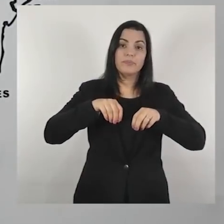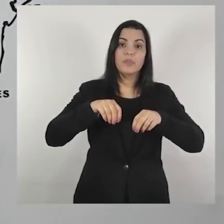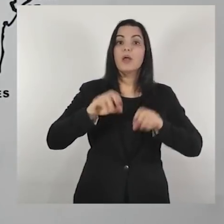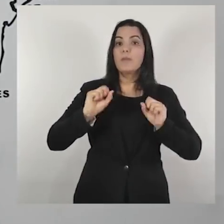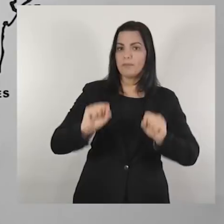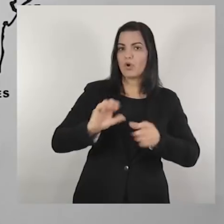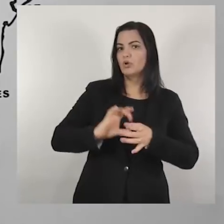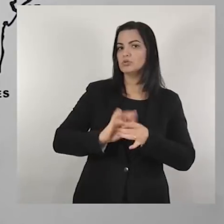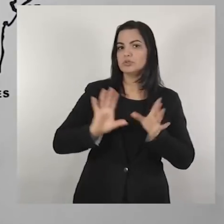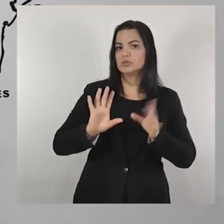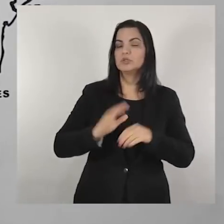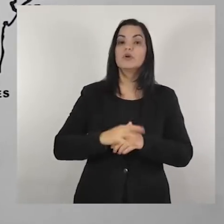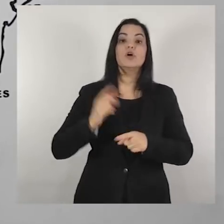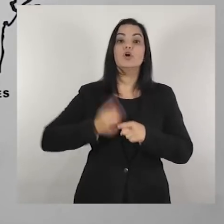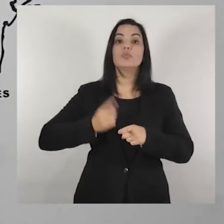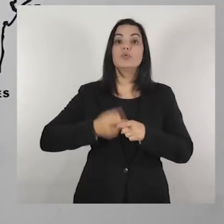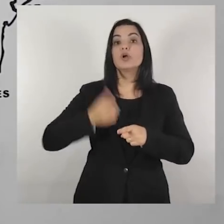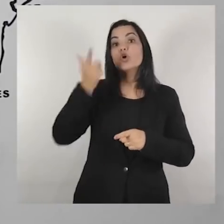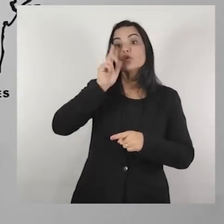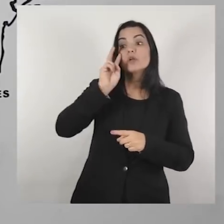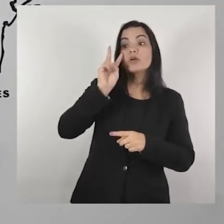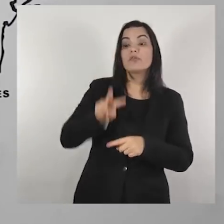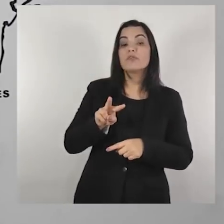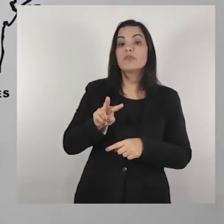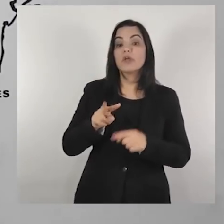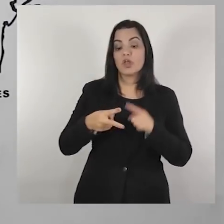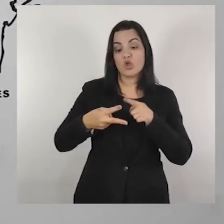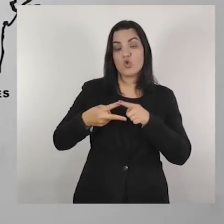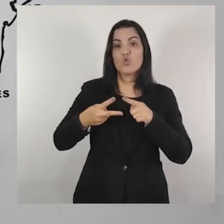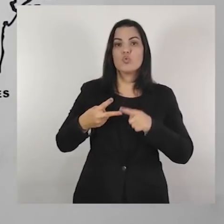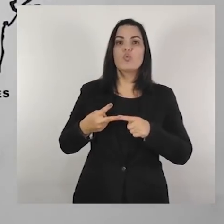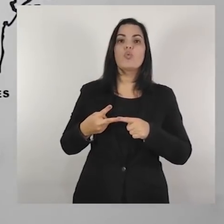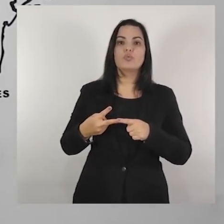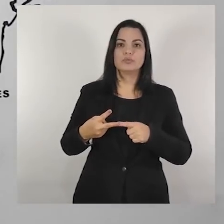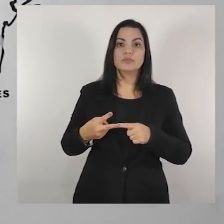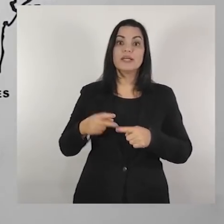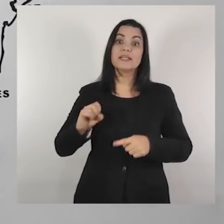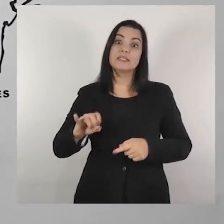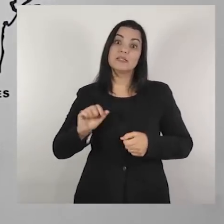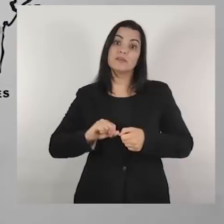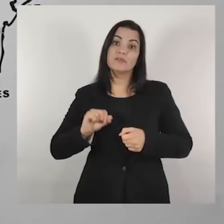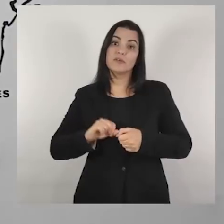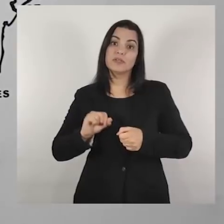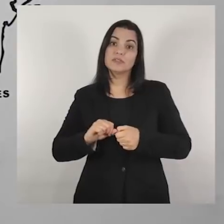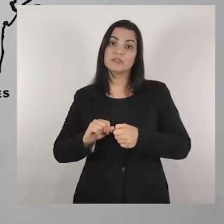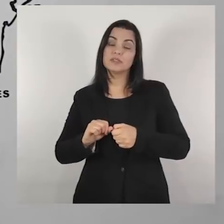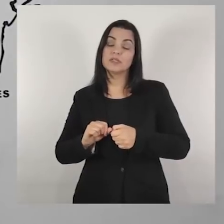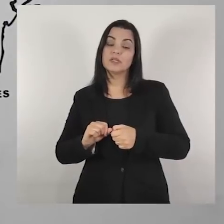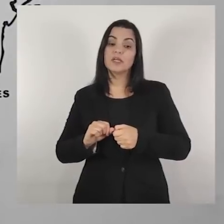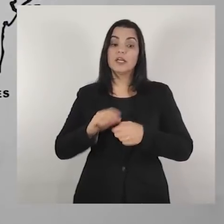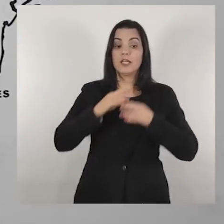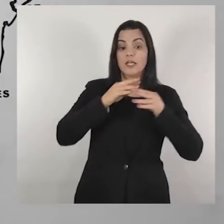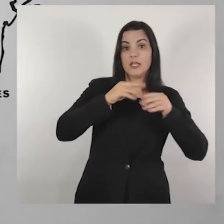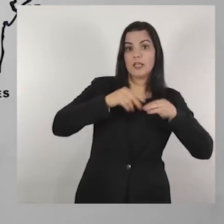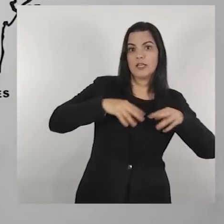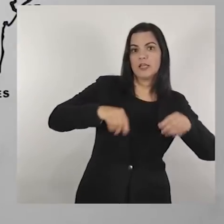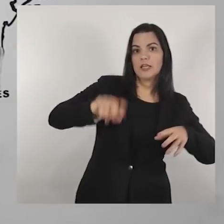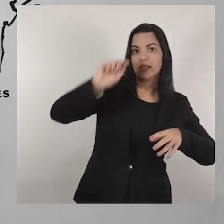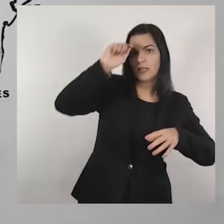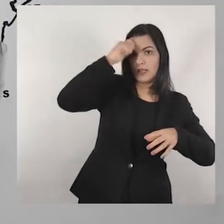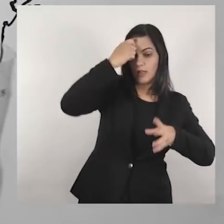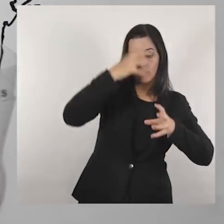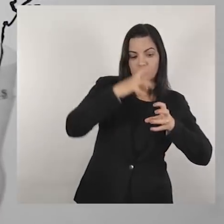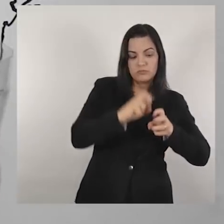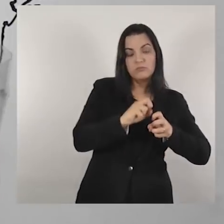montagem, tá bom? Então, quem fizer só com a terra tem um resultado. Quem conseguir colocar a terra preta e